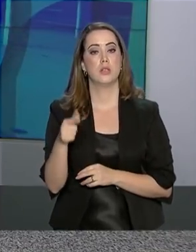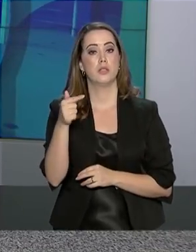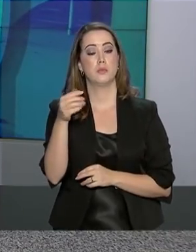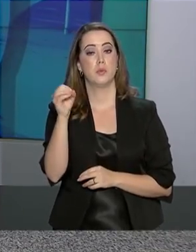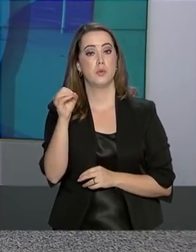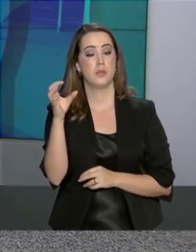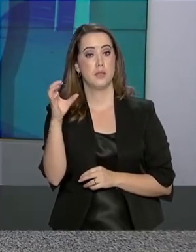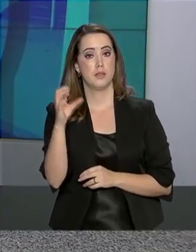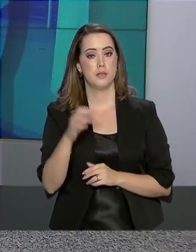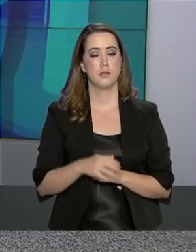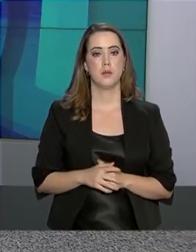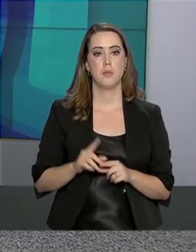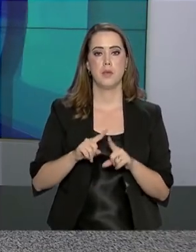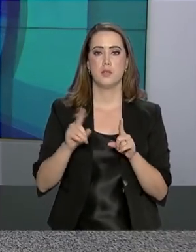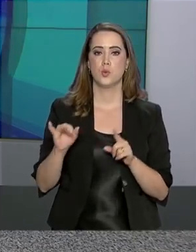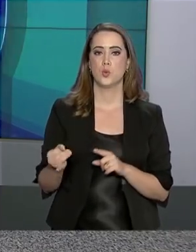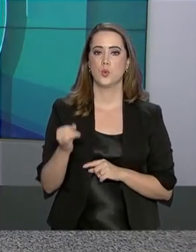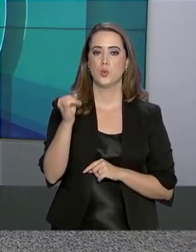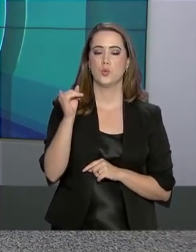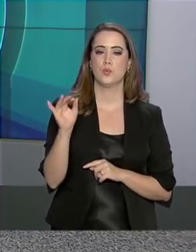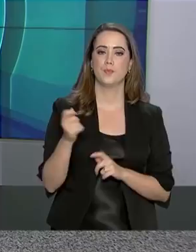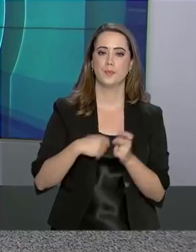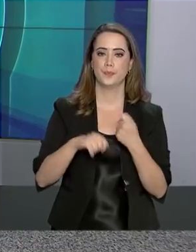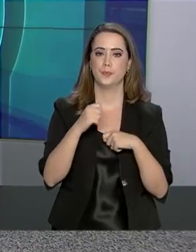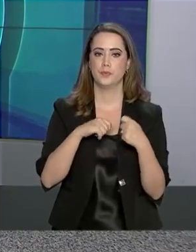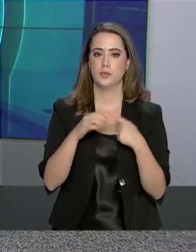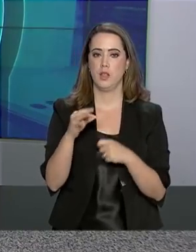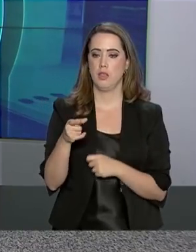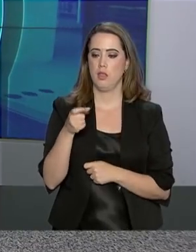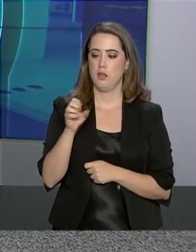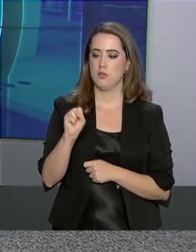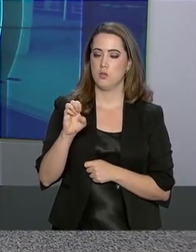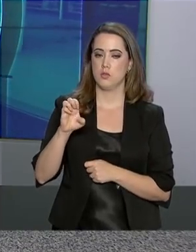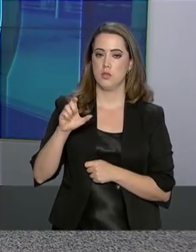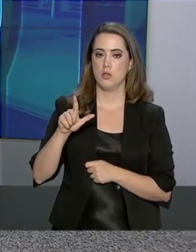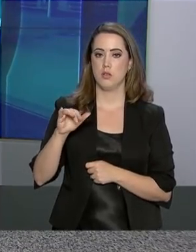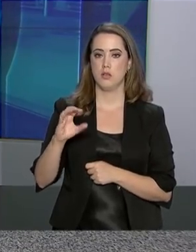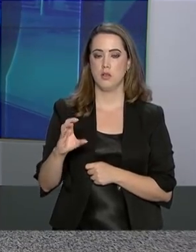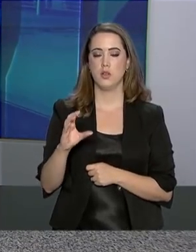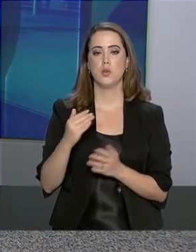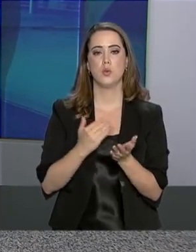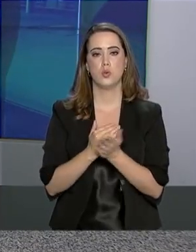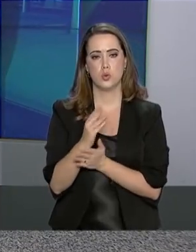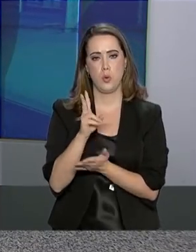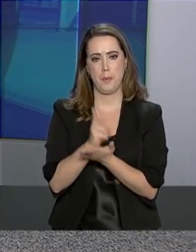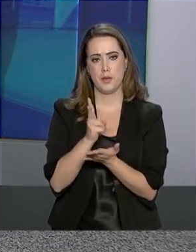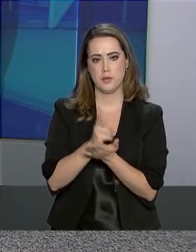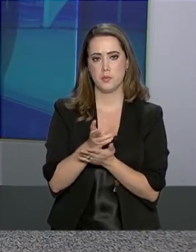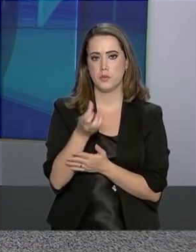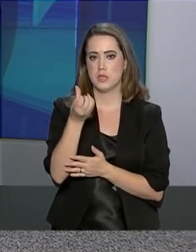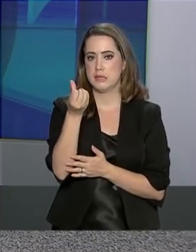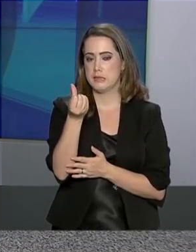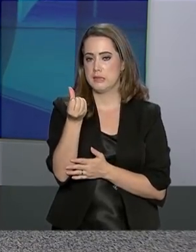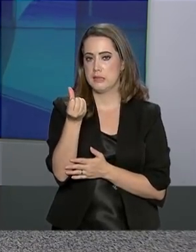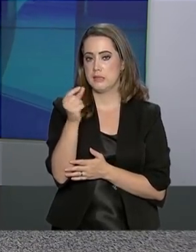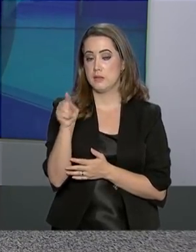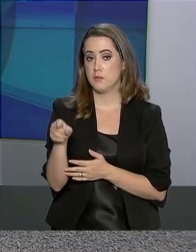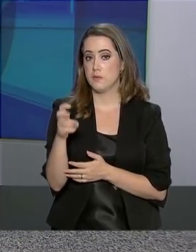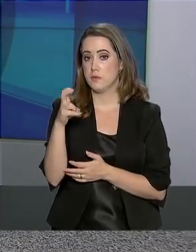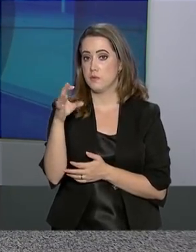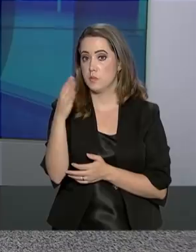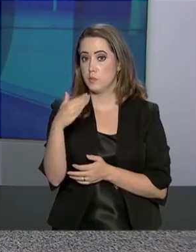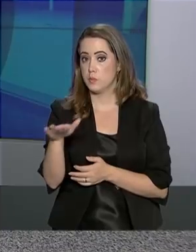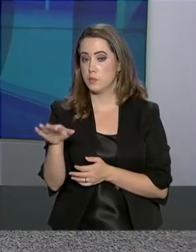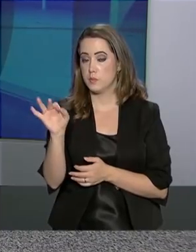já os juros básicos da economia taxa SELIC deve se manter no mesmo patamar de hoje que é de